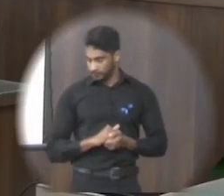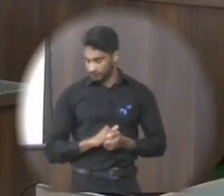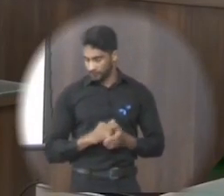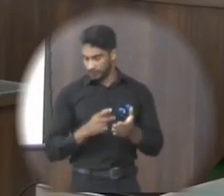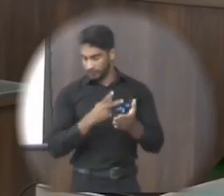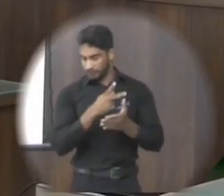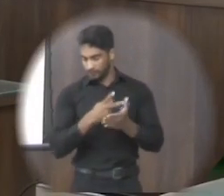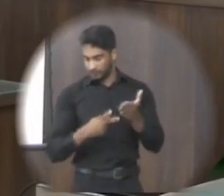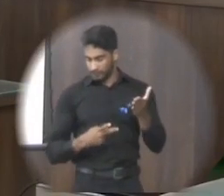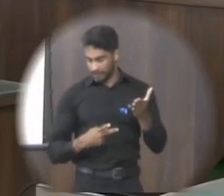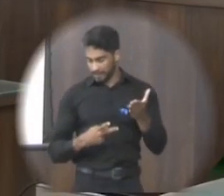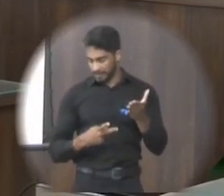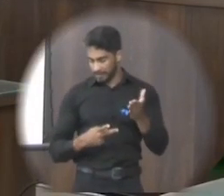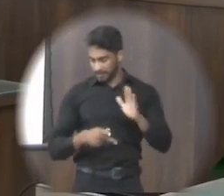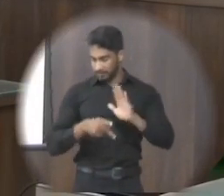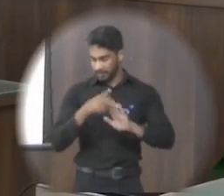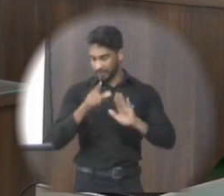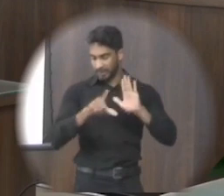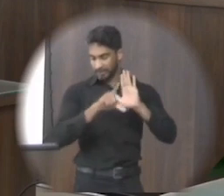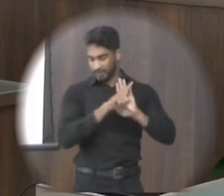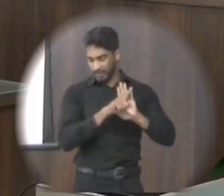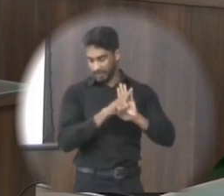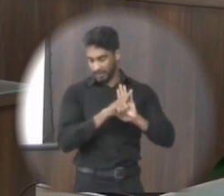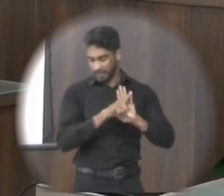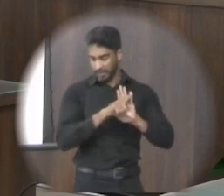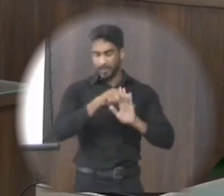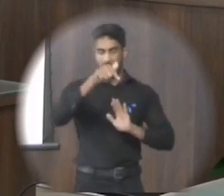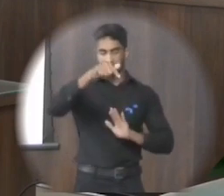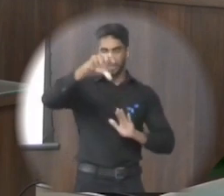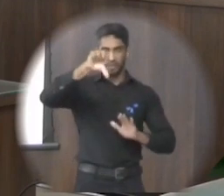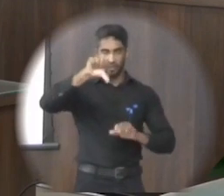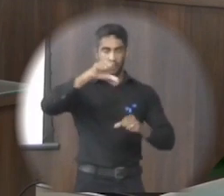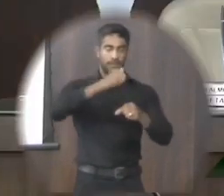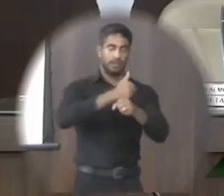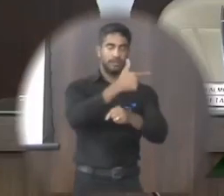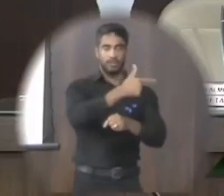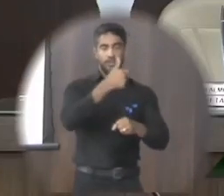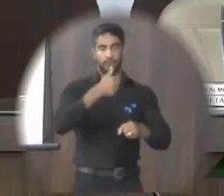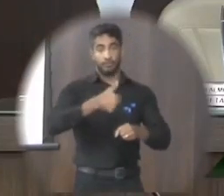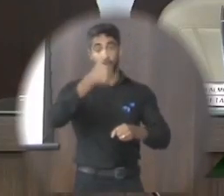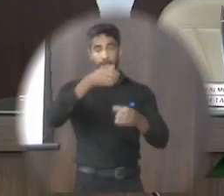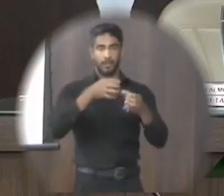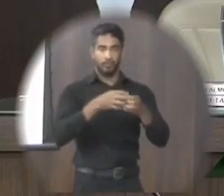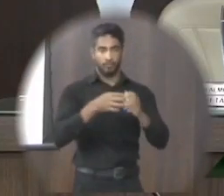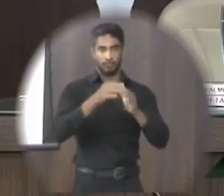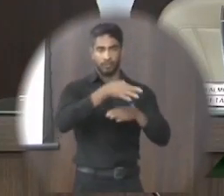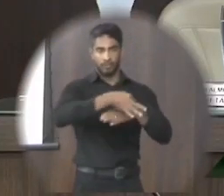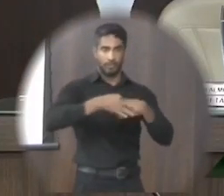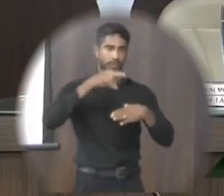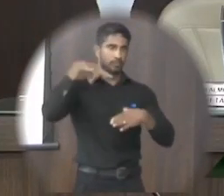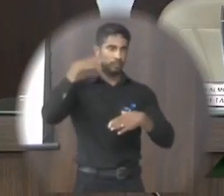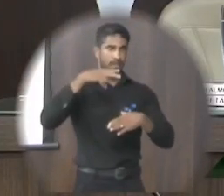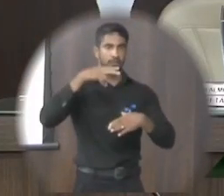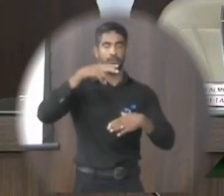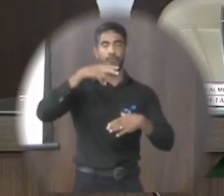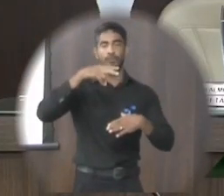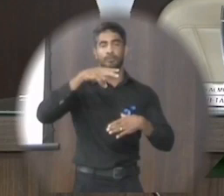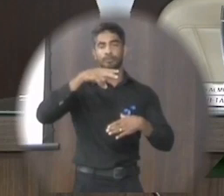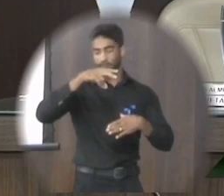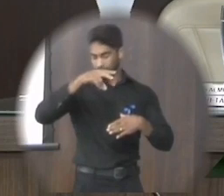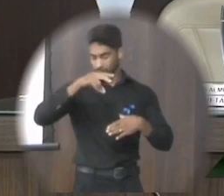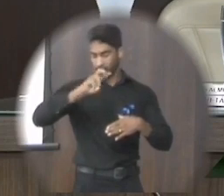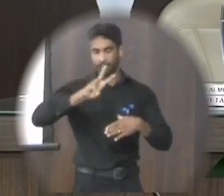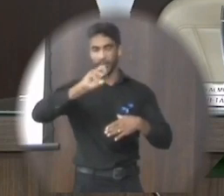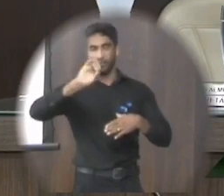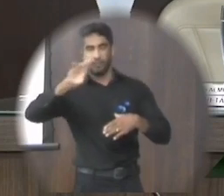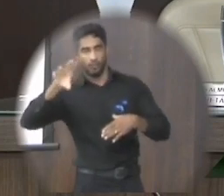Parecer para o projeto de lei 079/2021, primeiro turno, de autoria do vereador Wyris Carlos Lopes. A